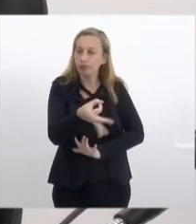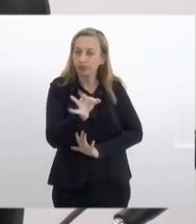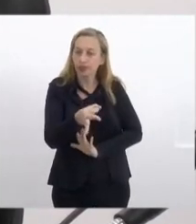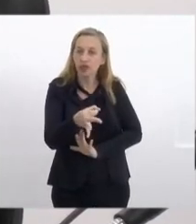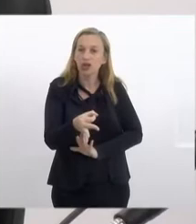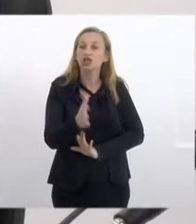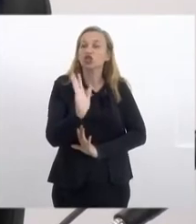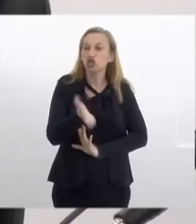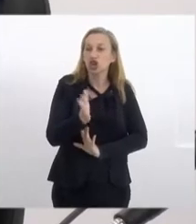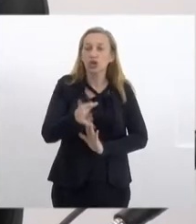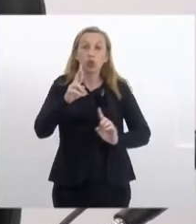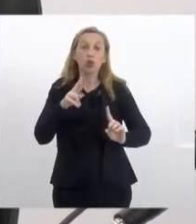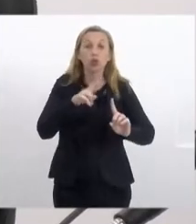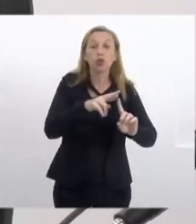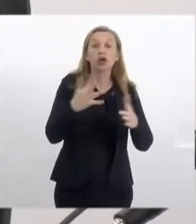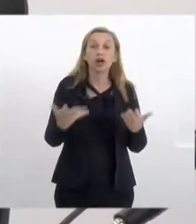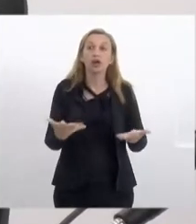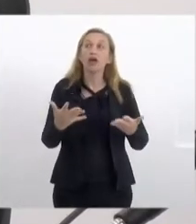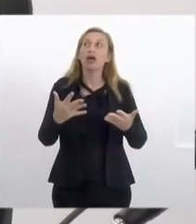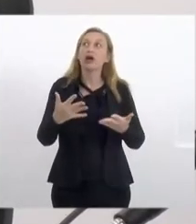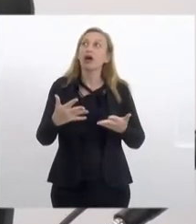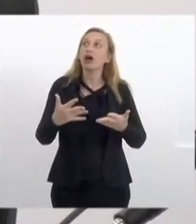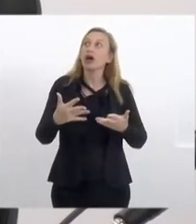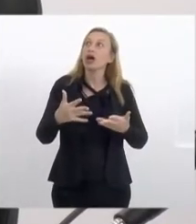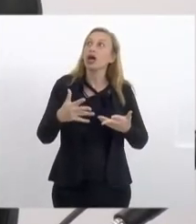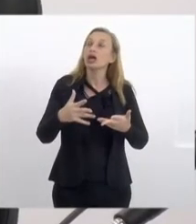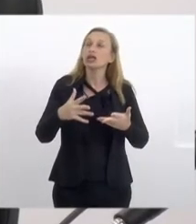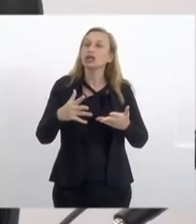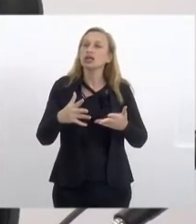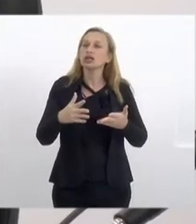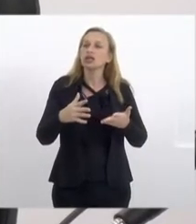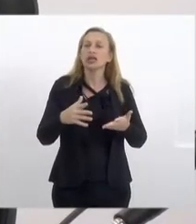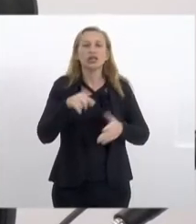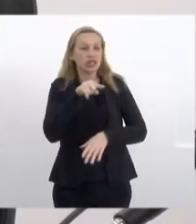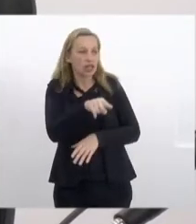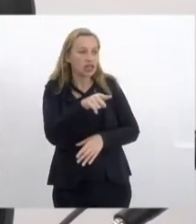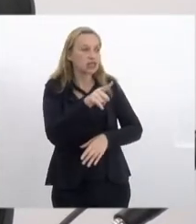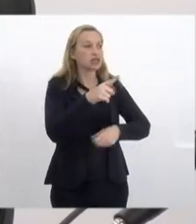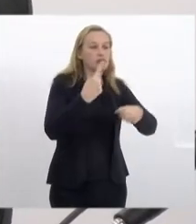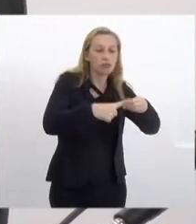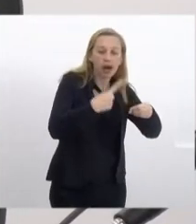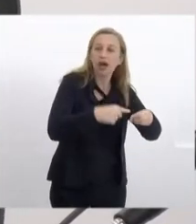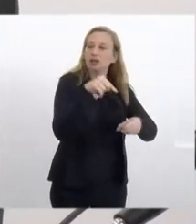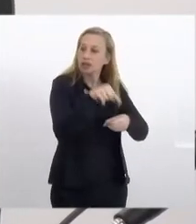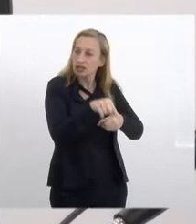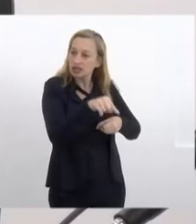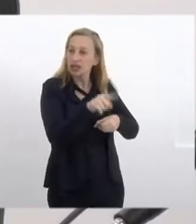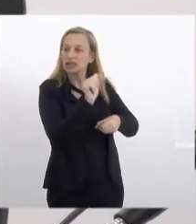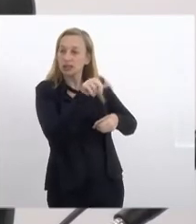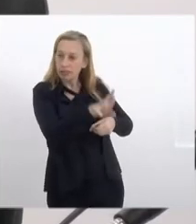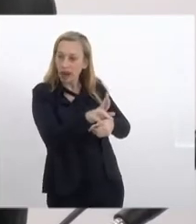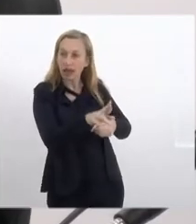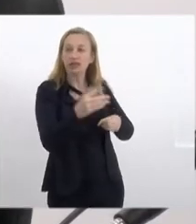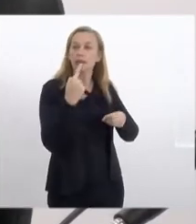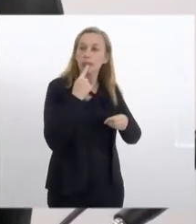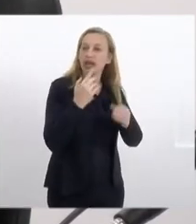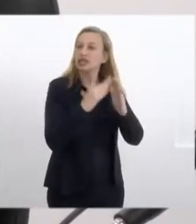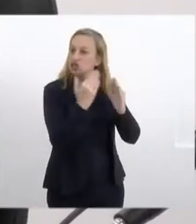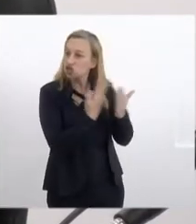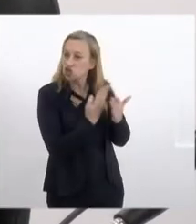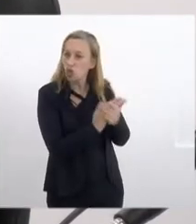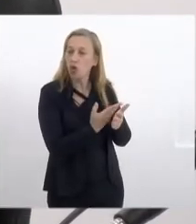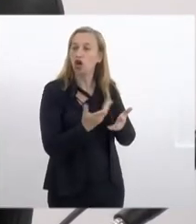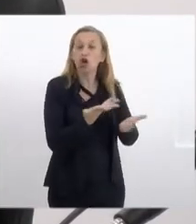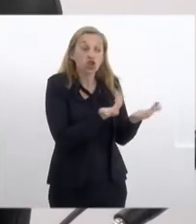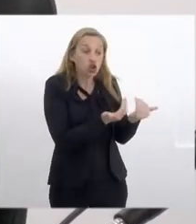e georreferenciado, ou seja, buscando, olha, nesse bairro tem esse bar que está perto dessa e dessa escola. Então, os